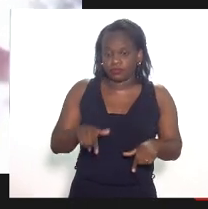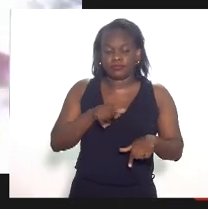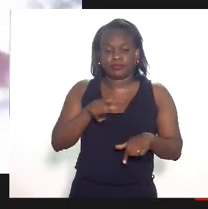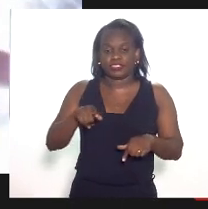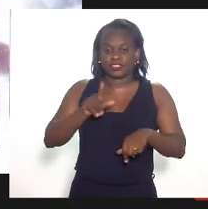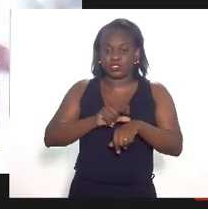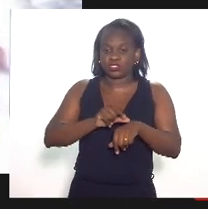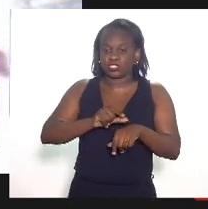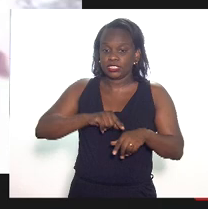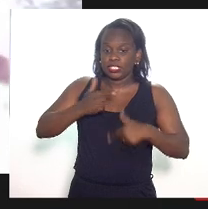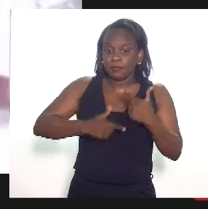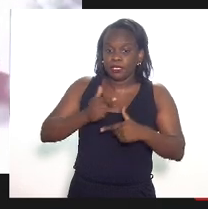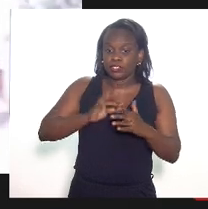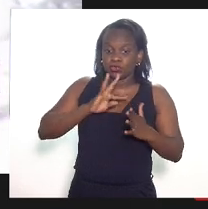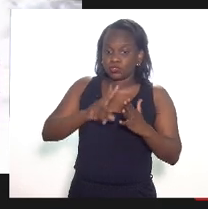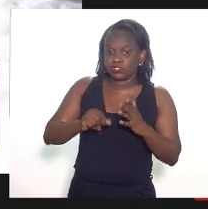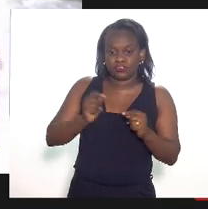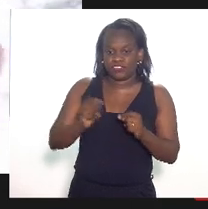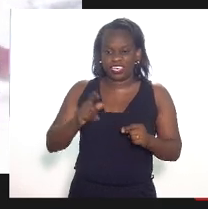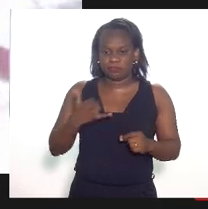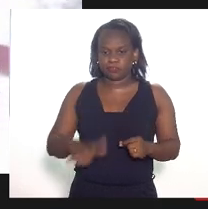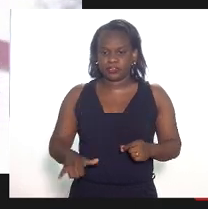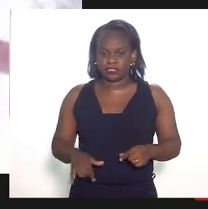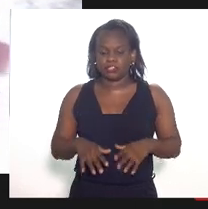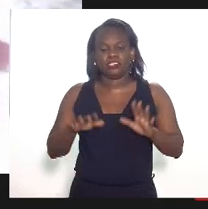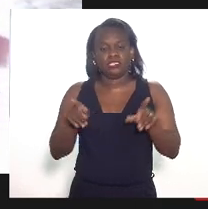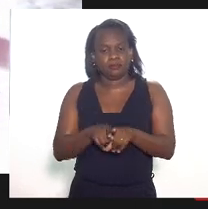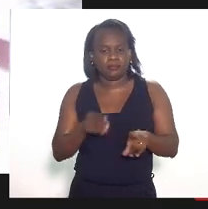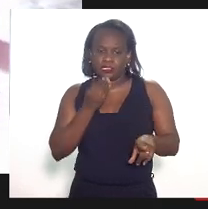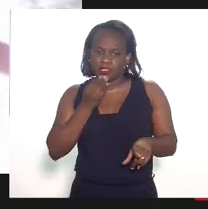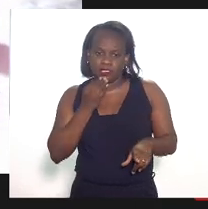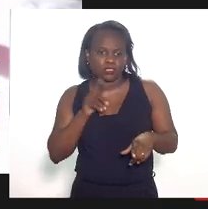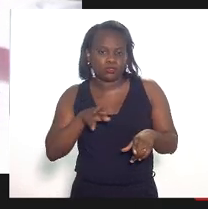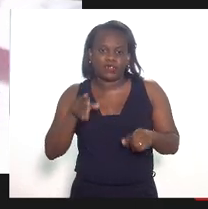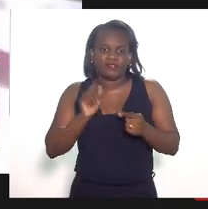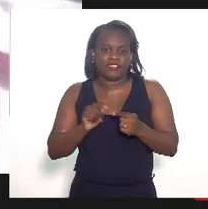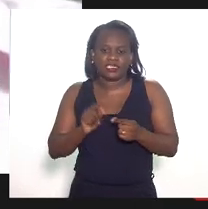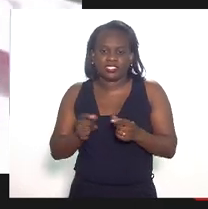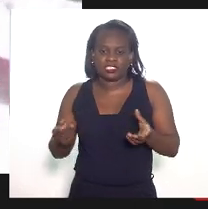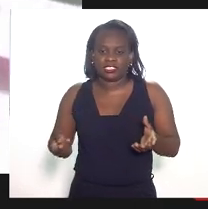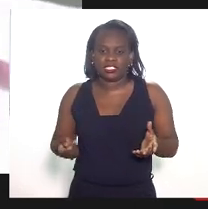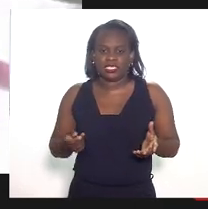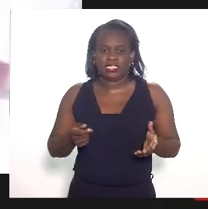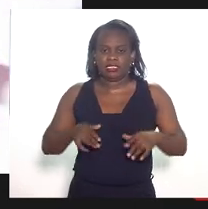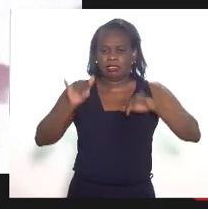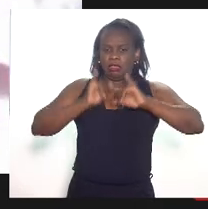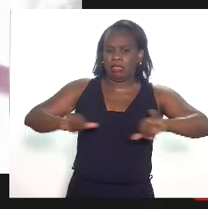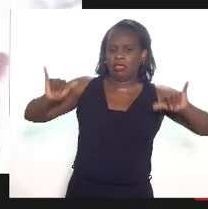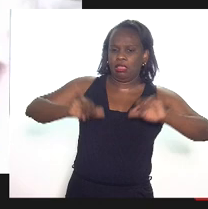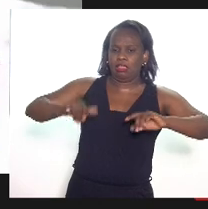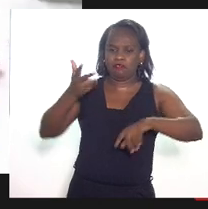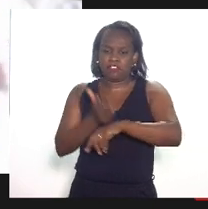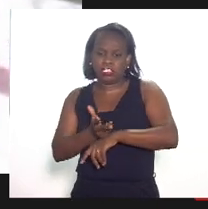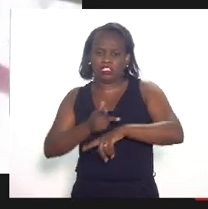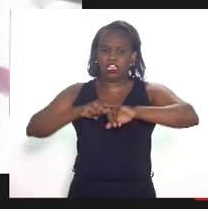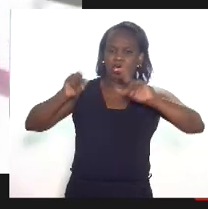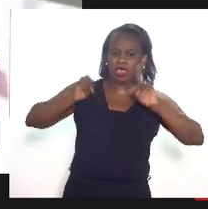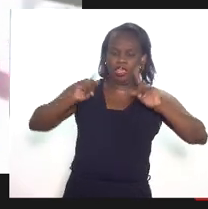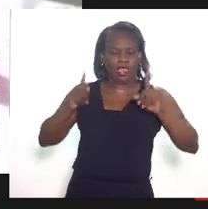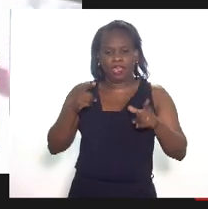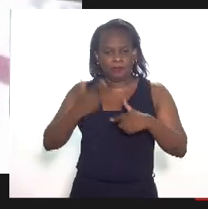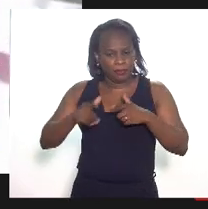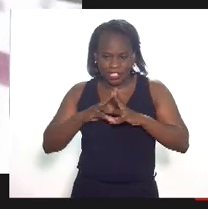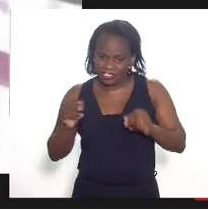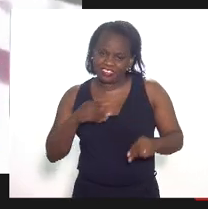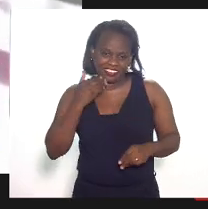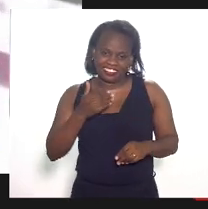não estão cumprindo o seu papel de servidores. É óbvio que não é fazendo condutas midiáticas, vídeos e etc. que nós vamos resolver esse